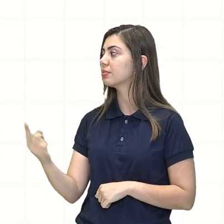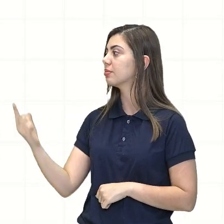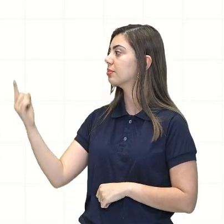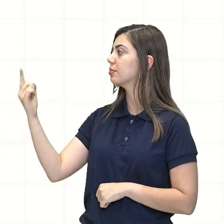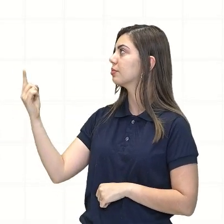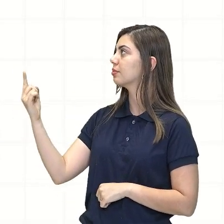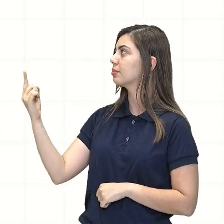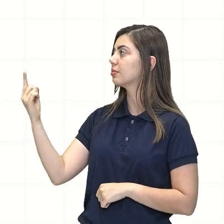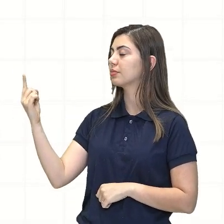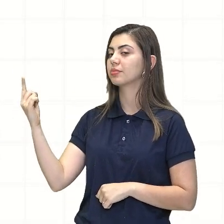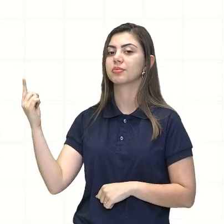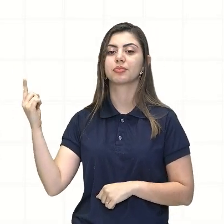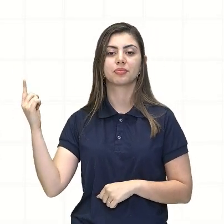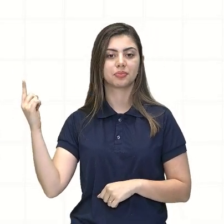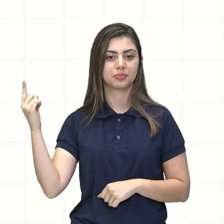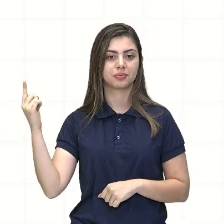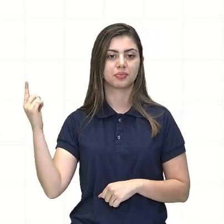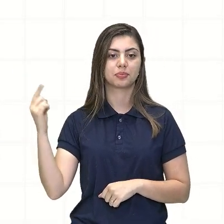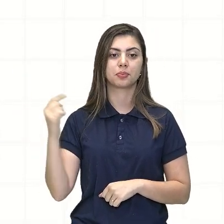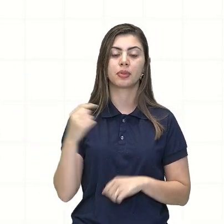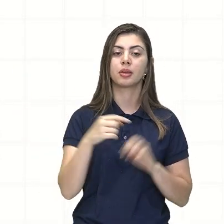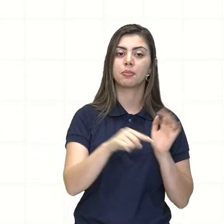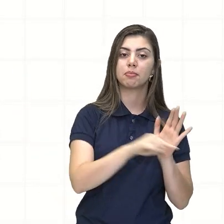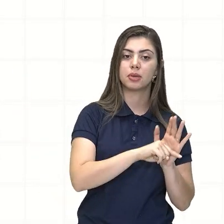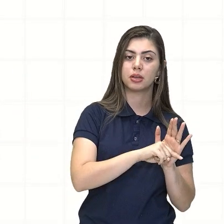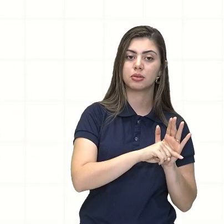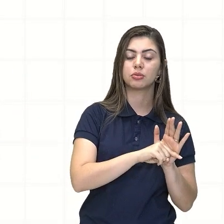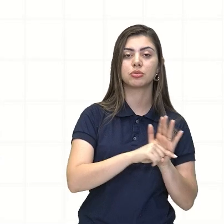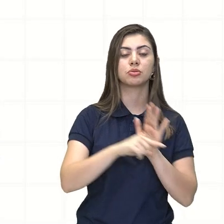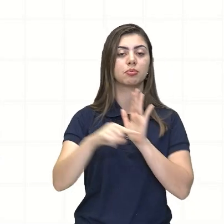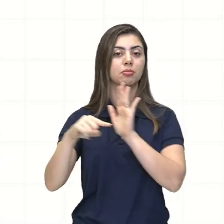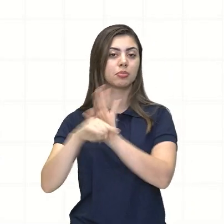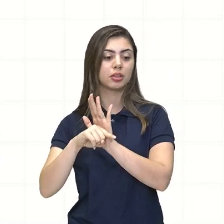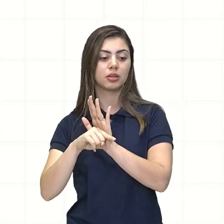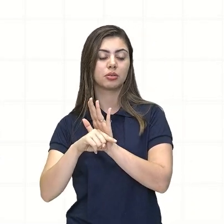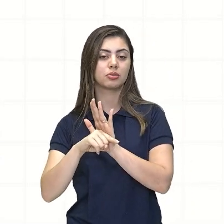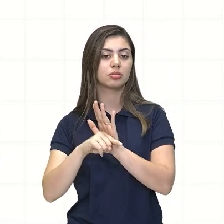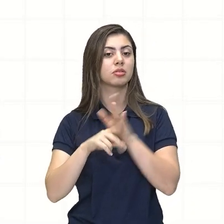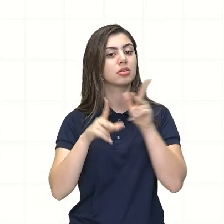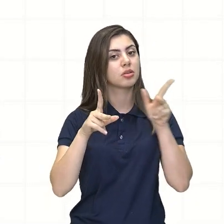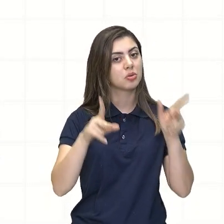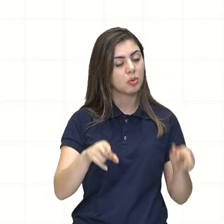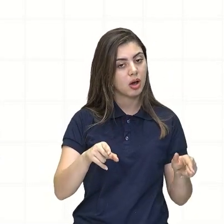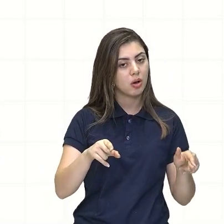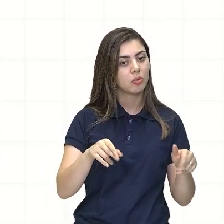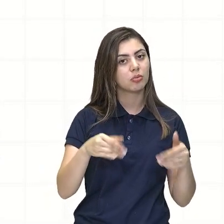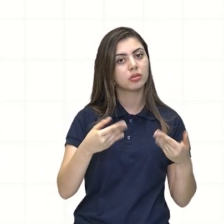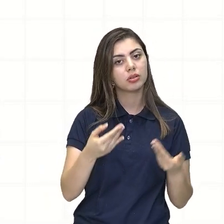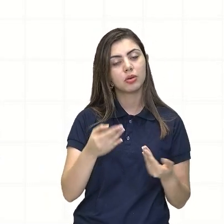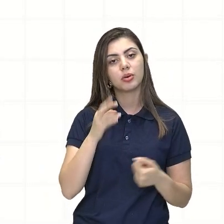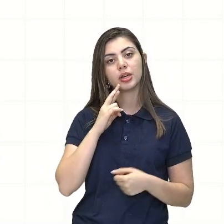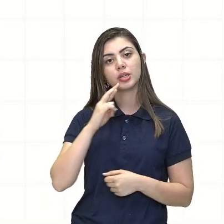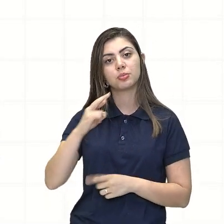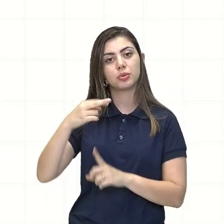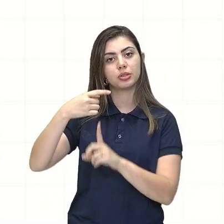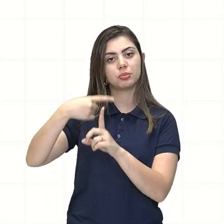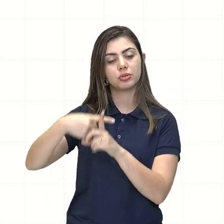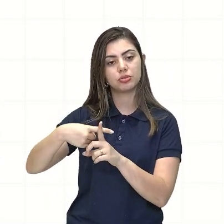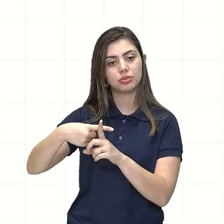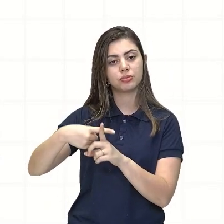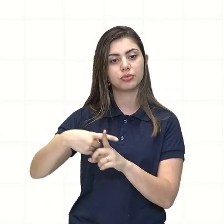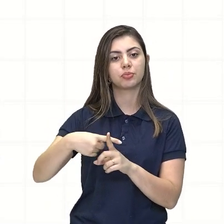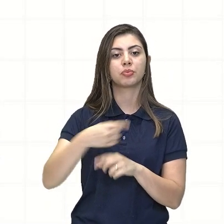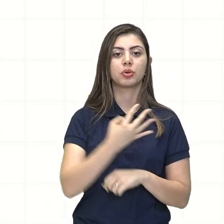10. Ó, menos com menos, novamente, sinais iguais, mais